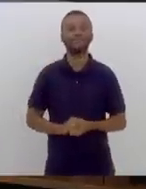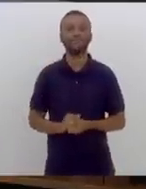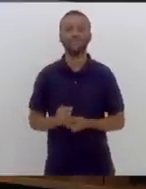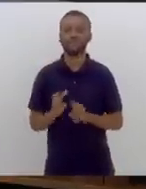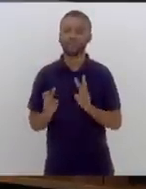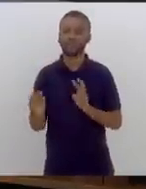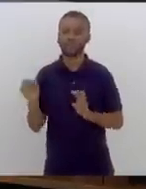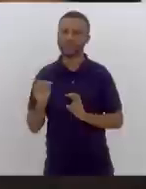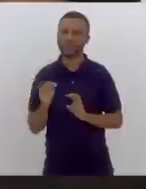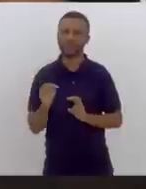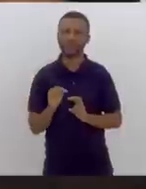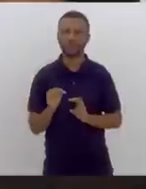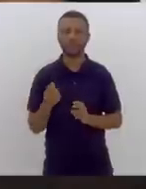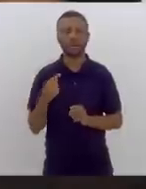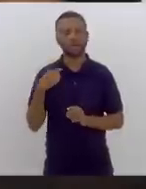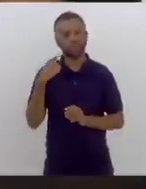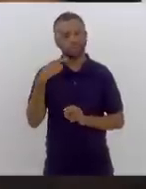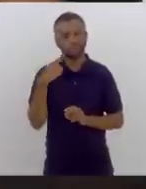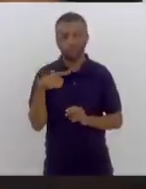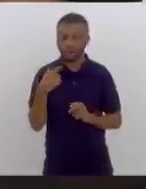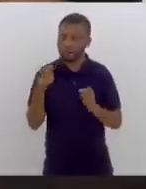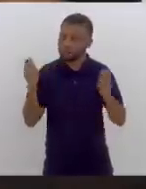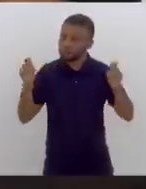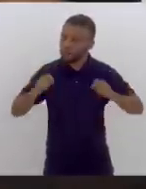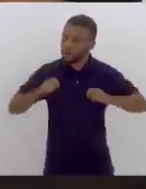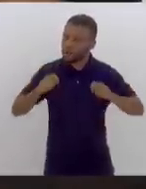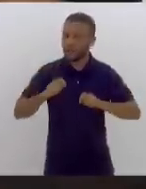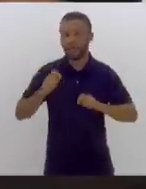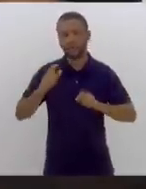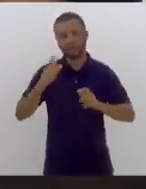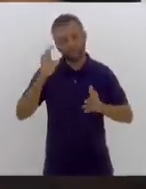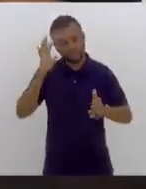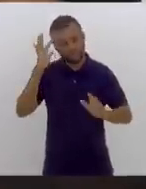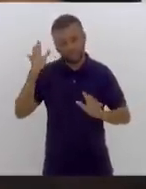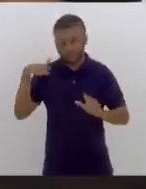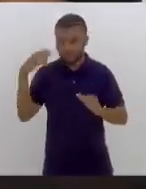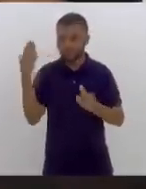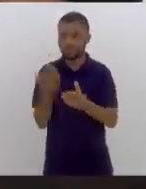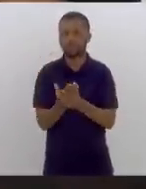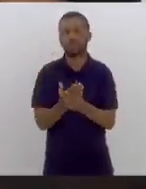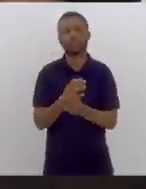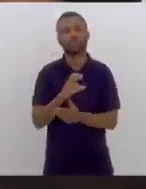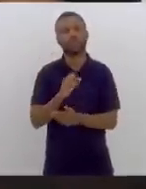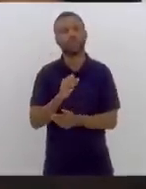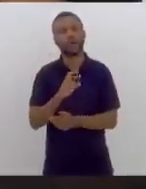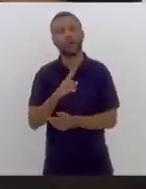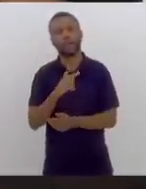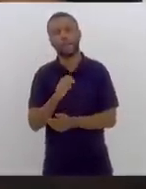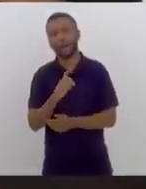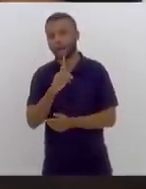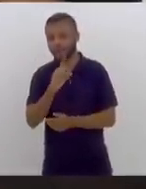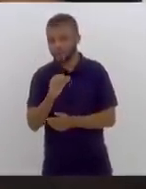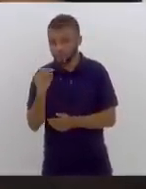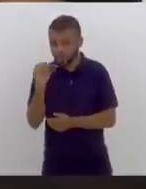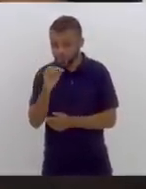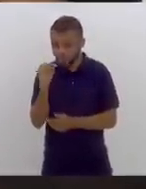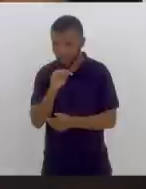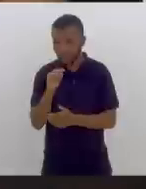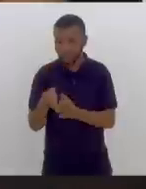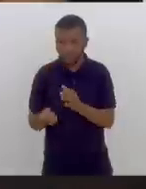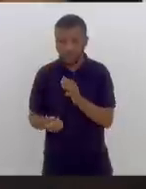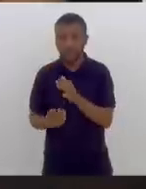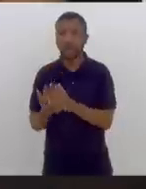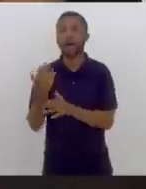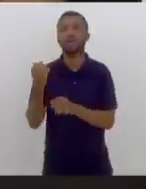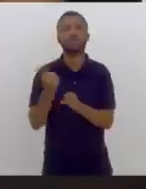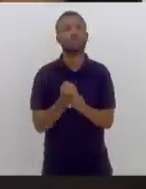do advogado poder participar das decisões do carpad tá carpa de esse que foi criado